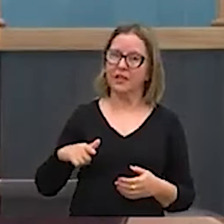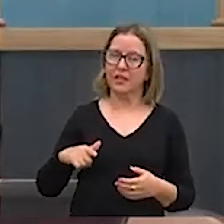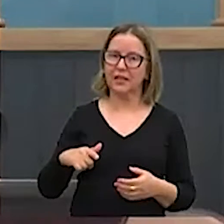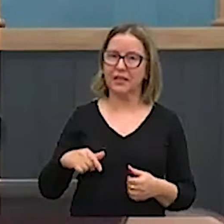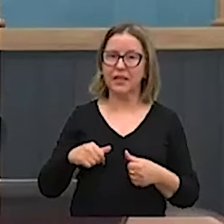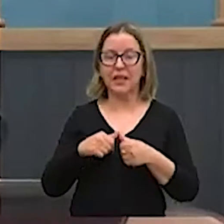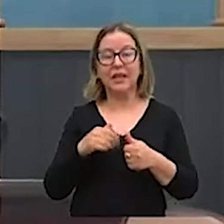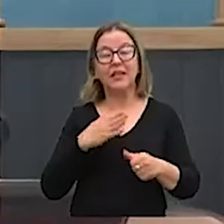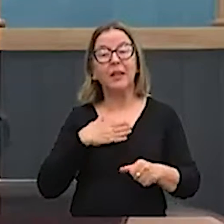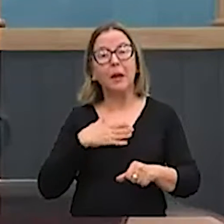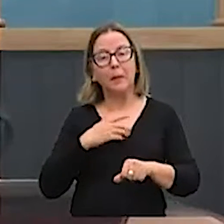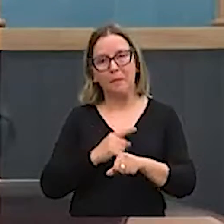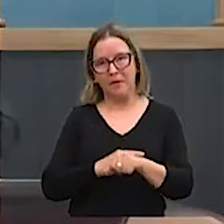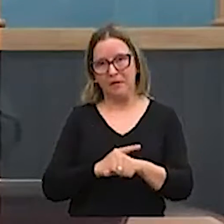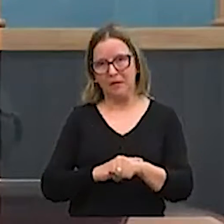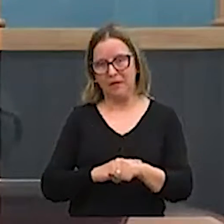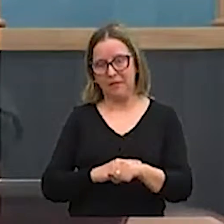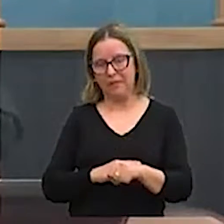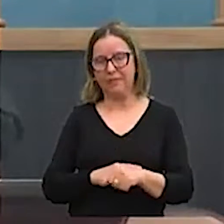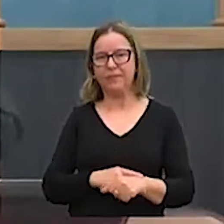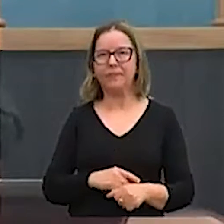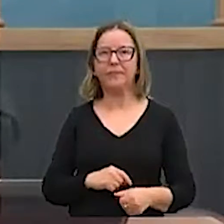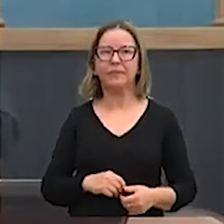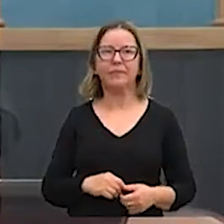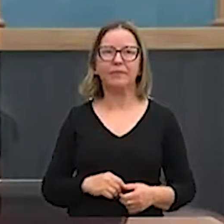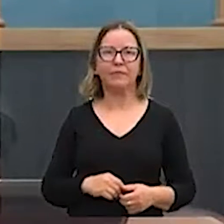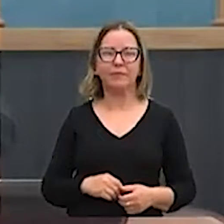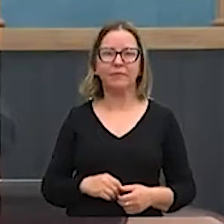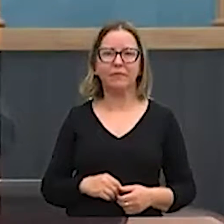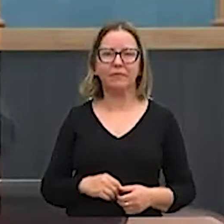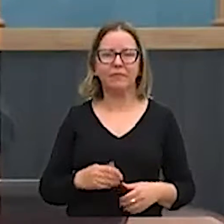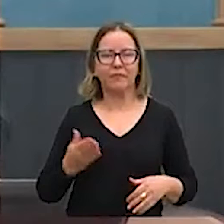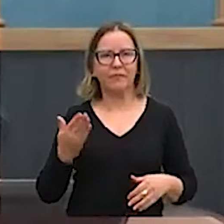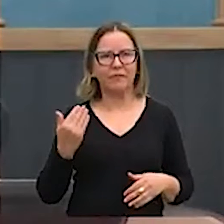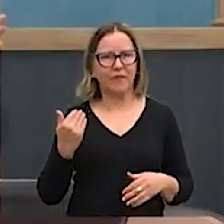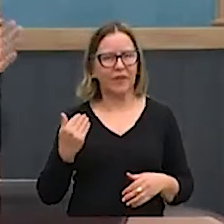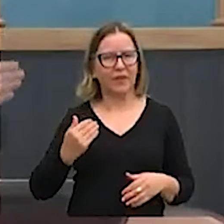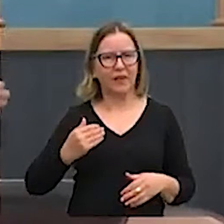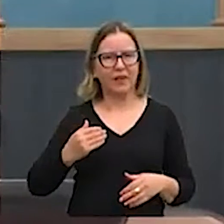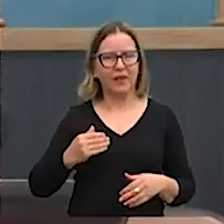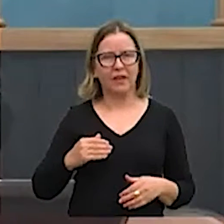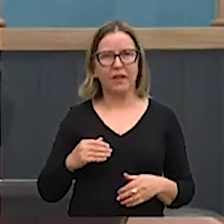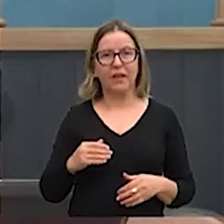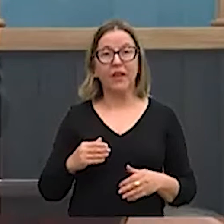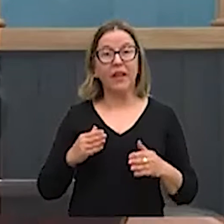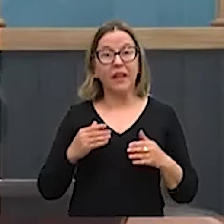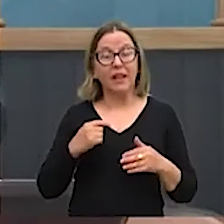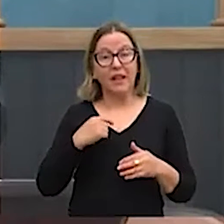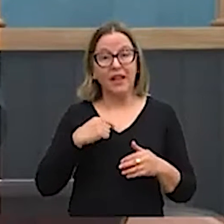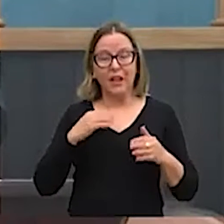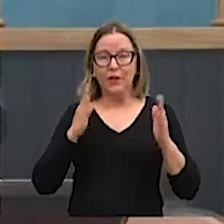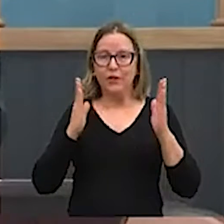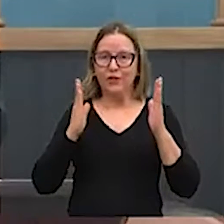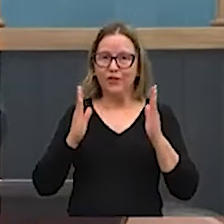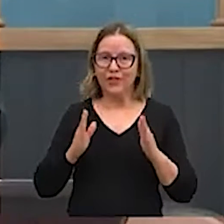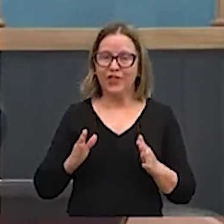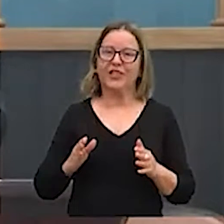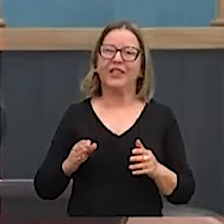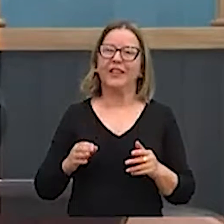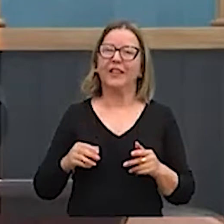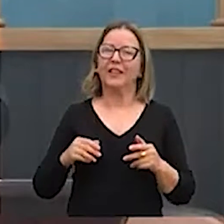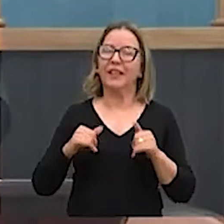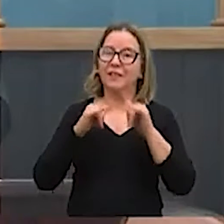hora. Eu já, em outras ocasiões, tenho falado aqui para os meus queridos